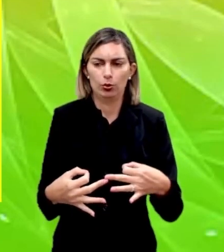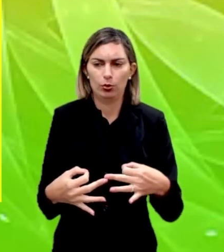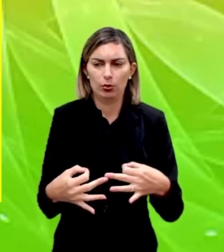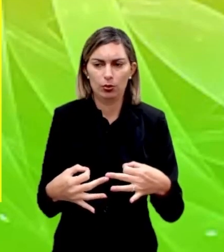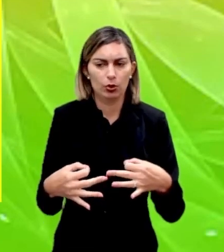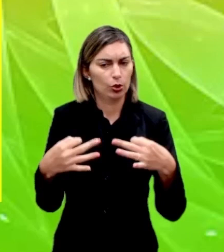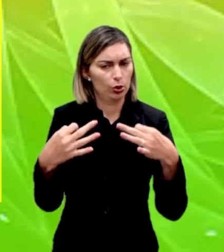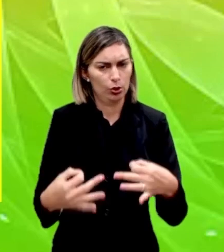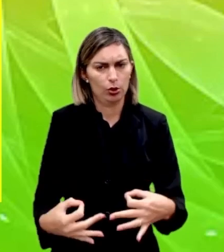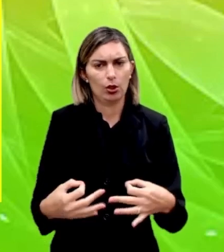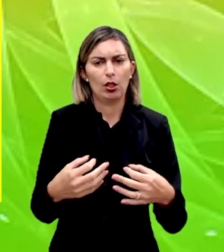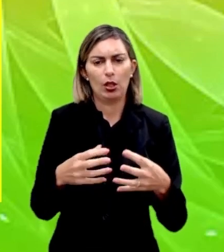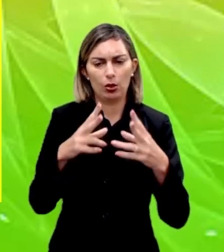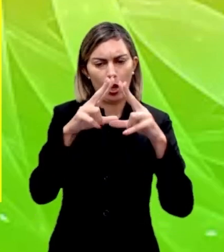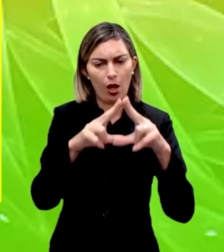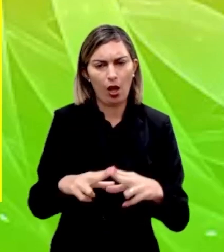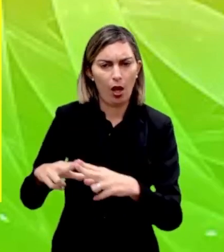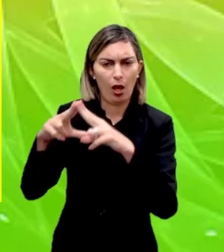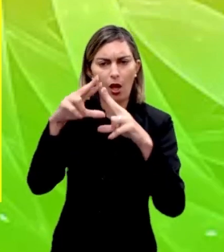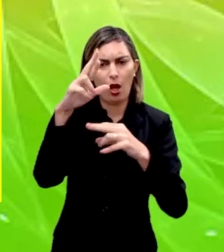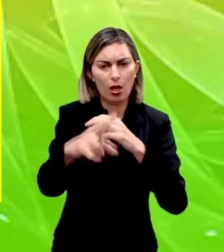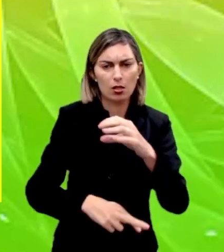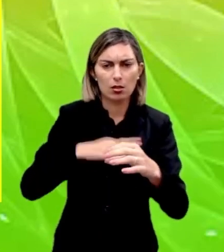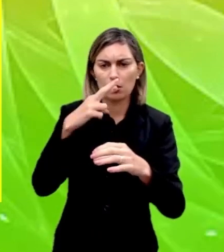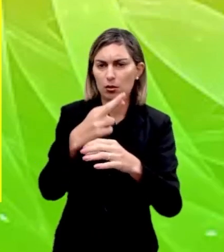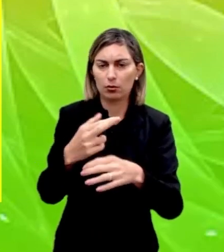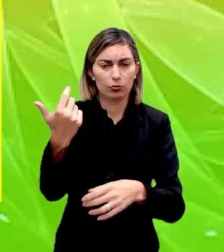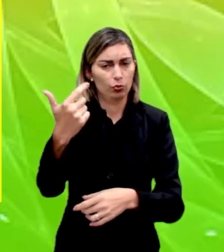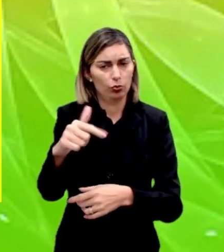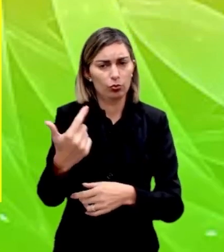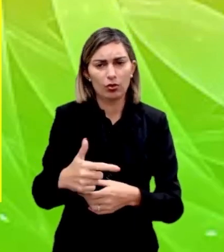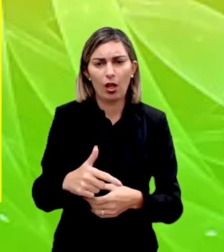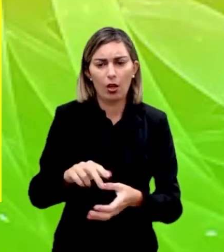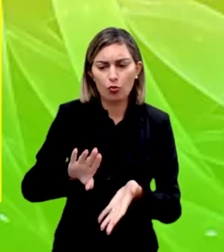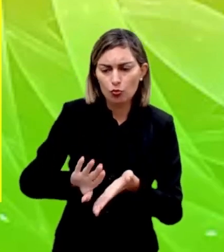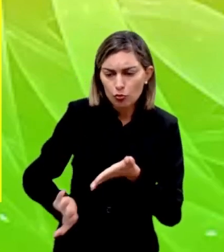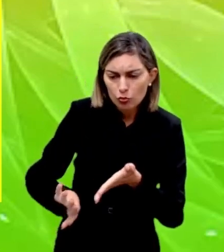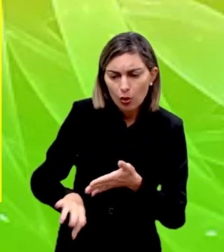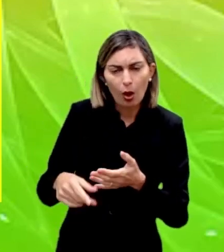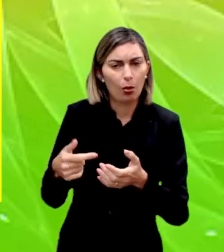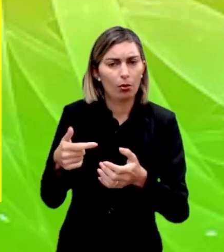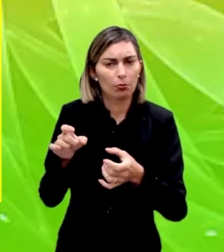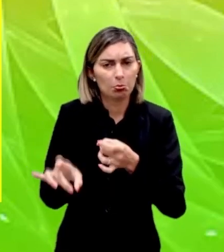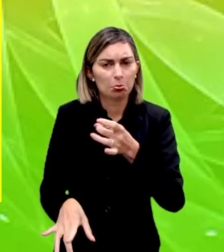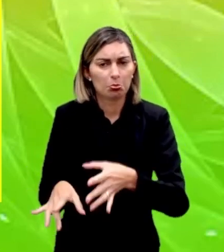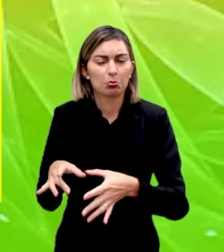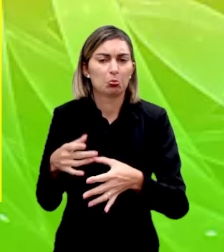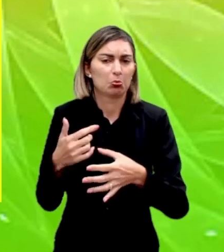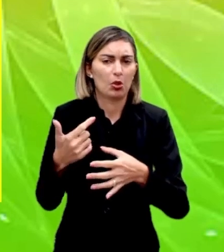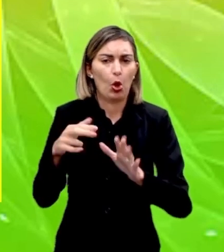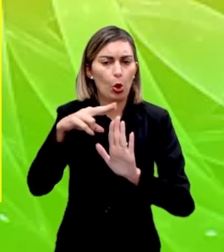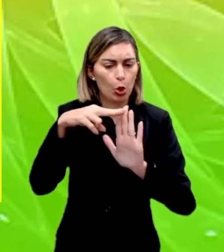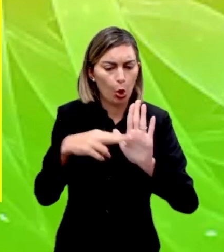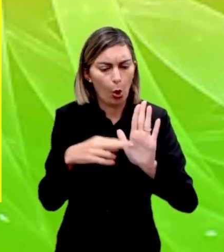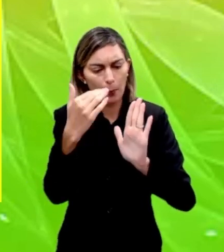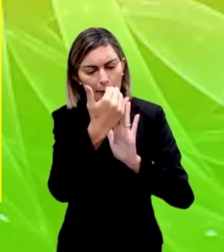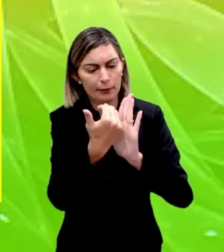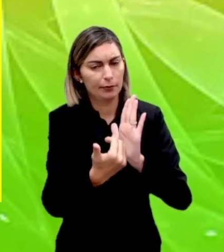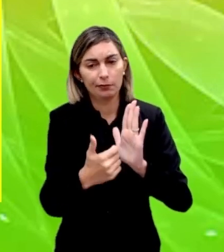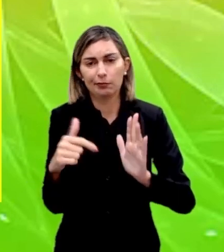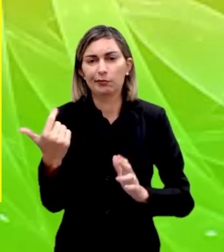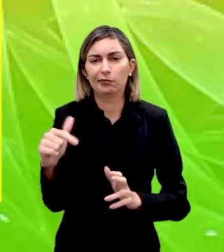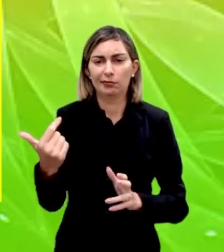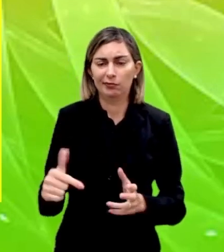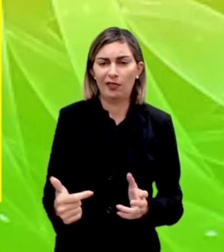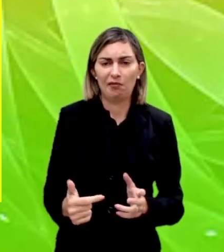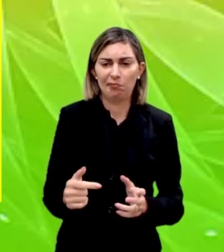a devida reciclagem ou o devido descarte, de acordo com as normas estabelecidas. Aí se